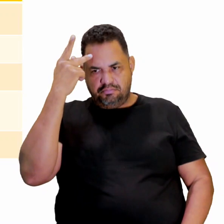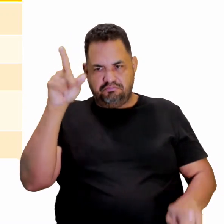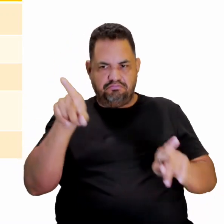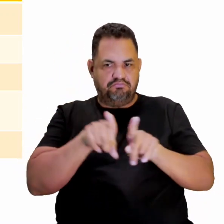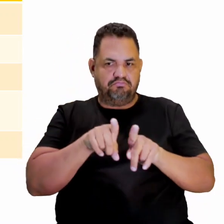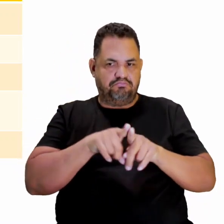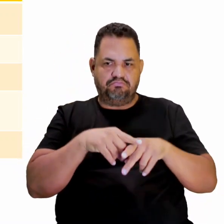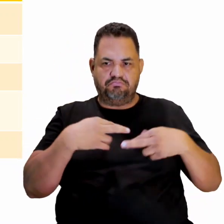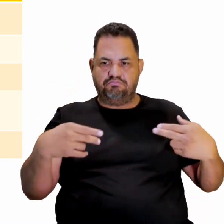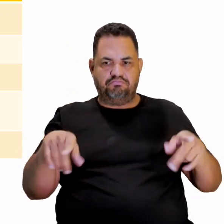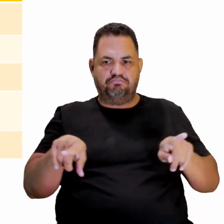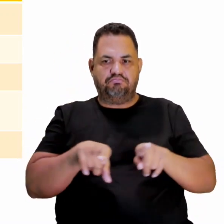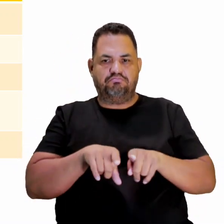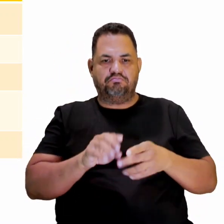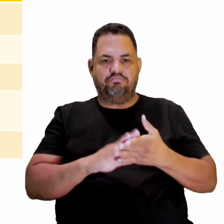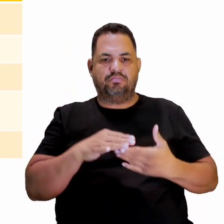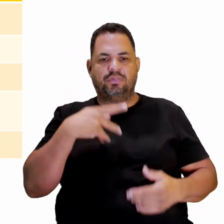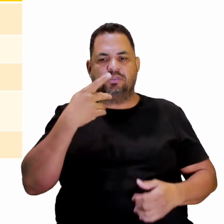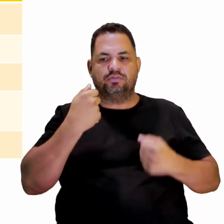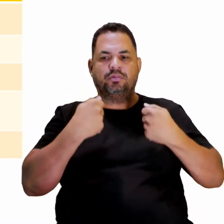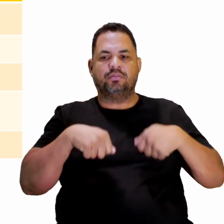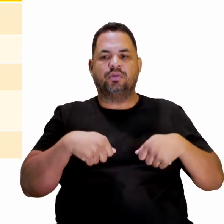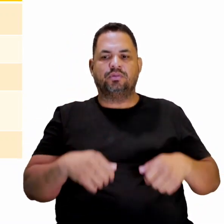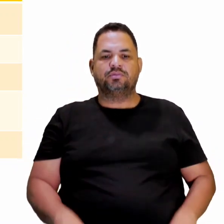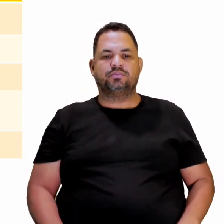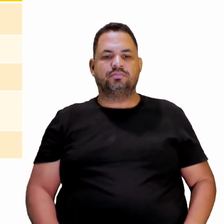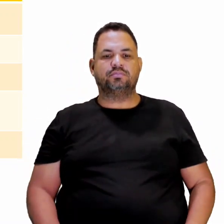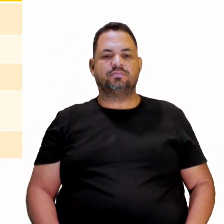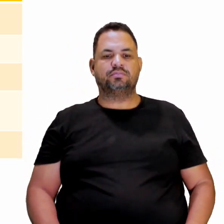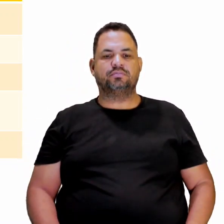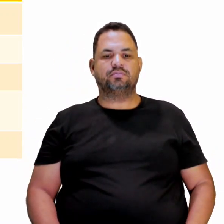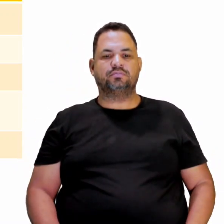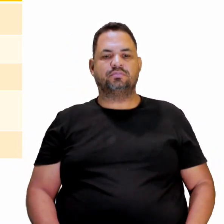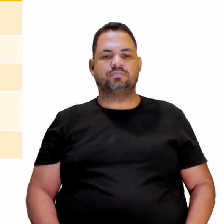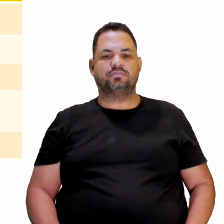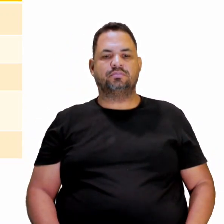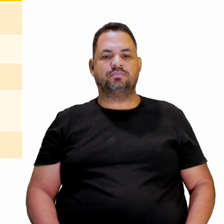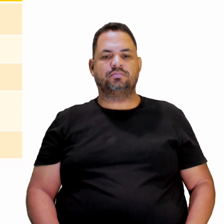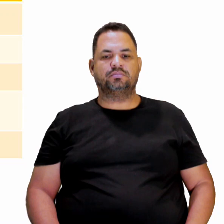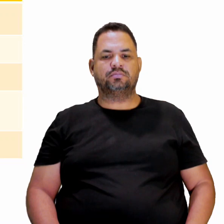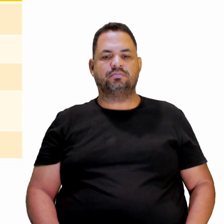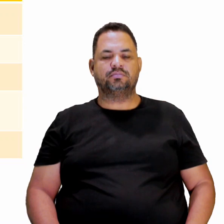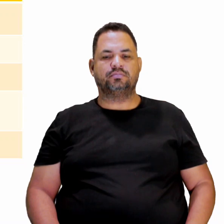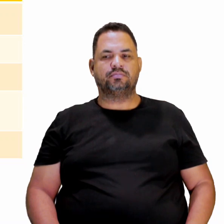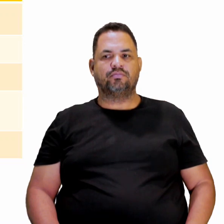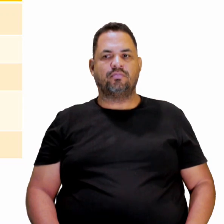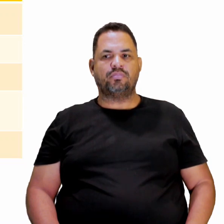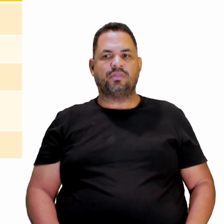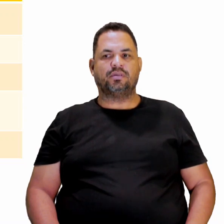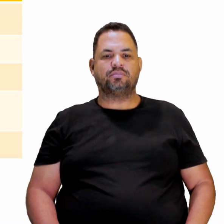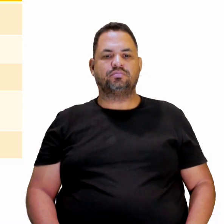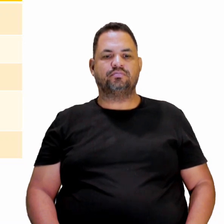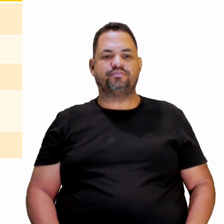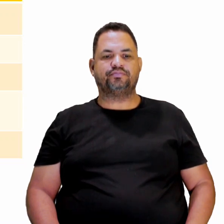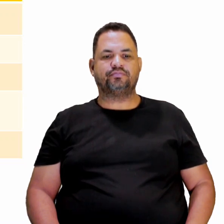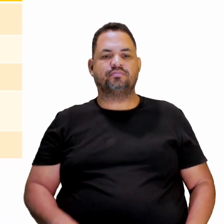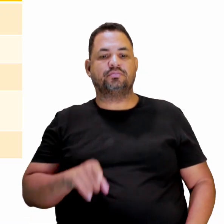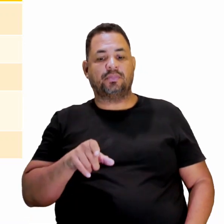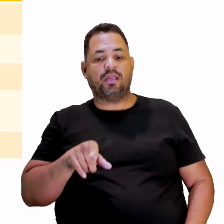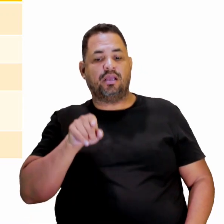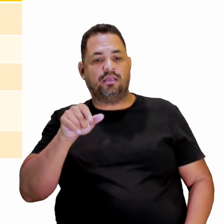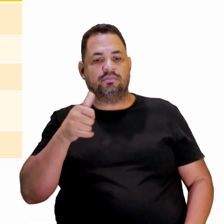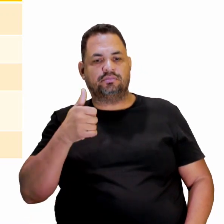quanto coisas. E fala sobre posse. This is Jack, whose sister is staying with us. Esta é a